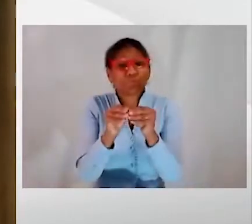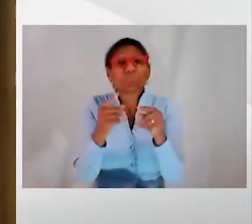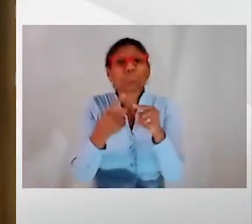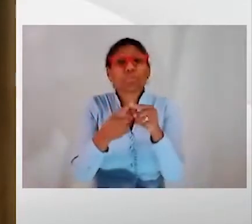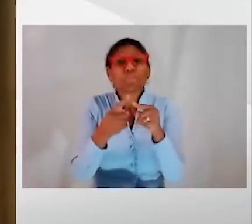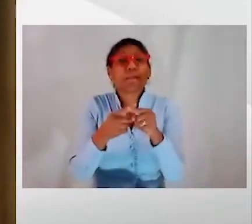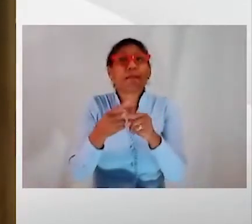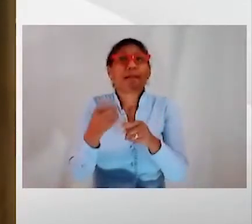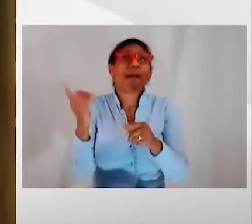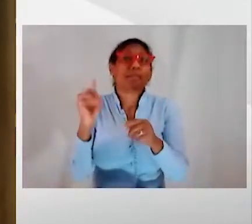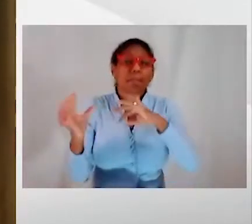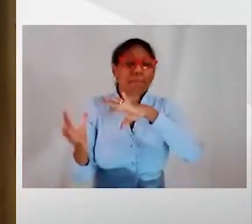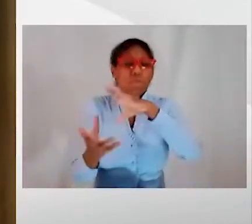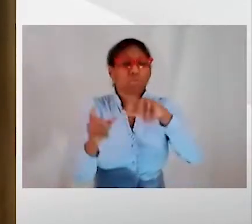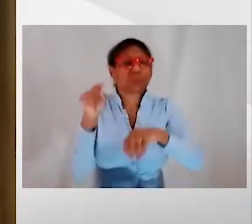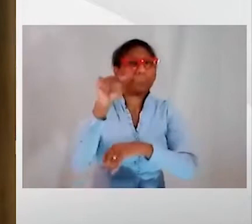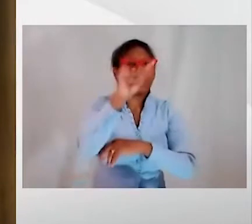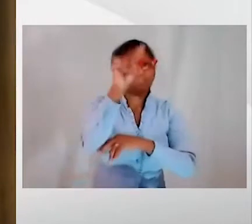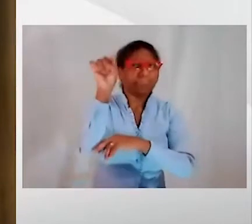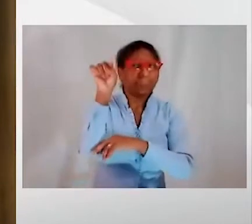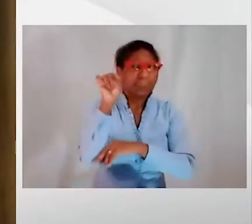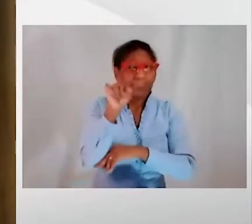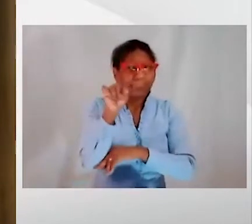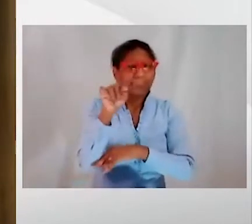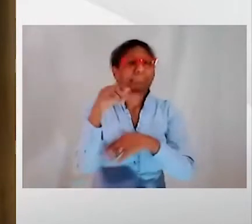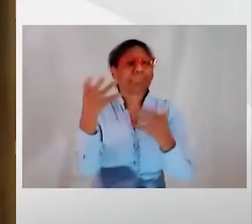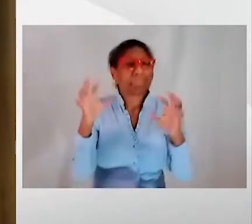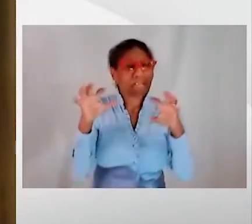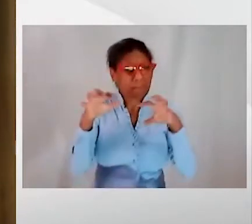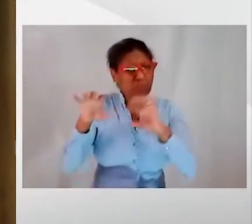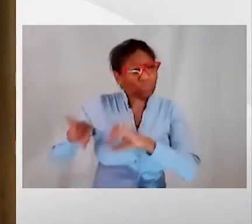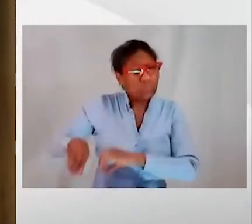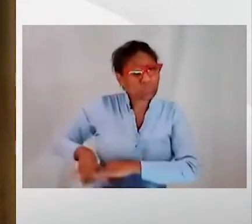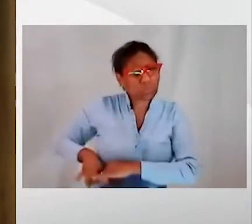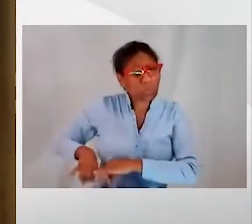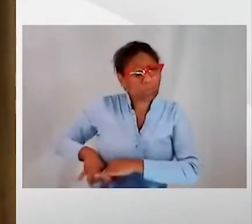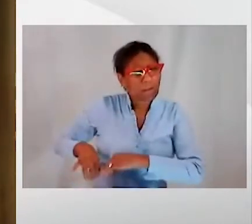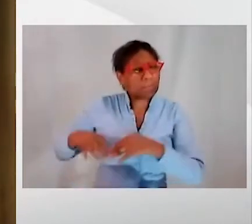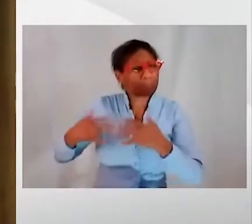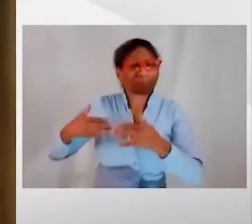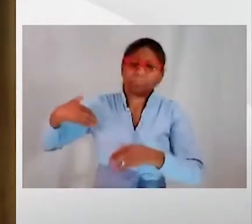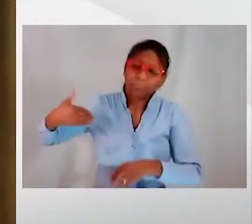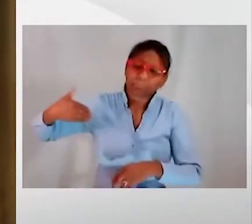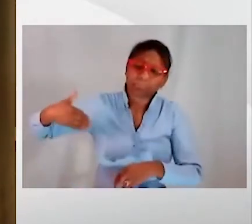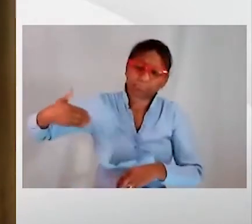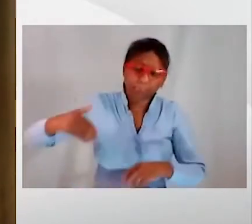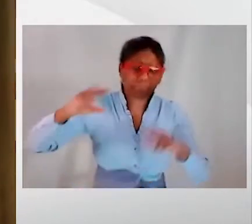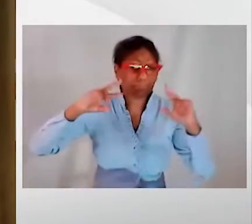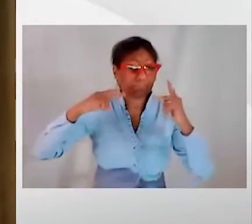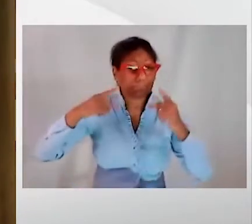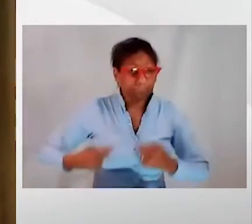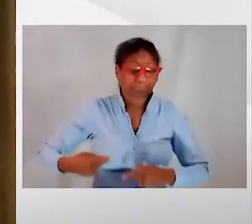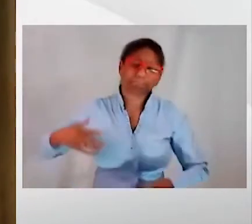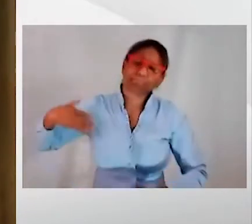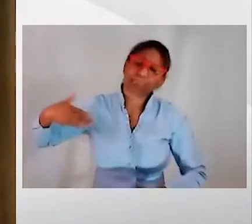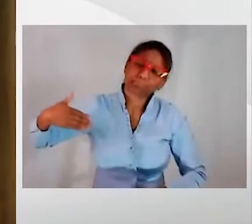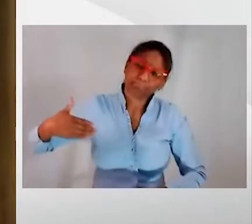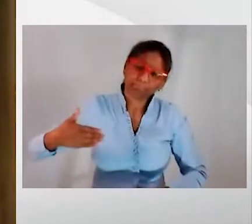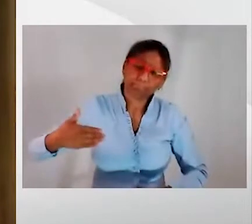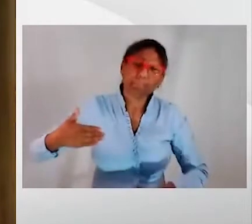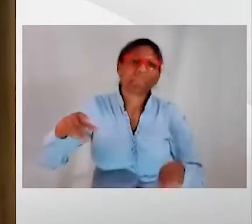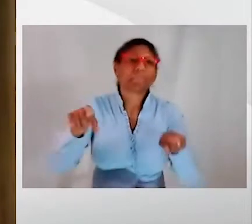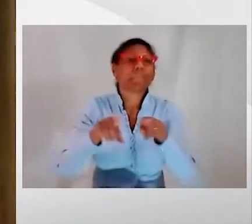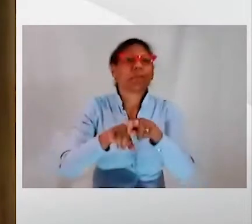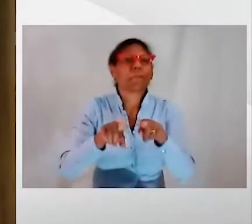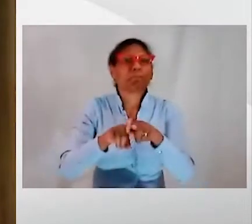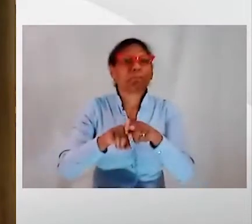indagação mundial sobre os sofrimentos infligidos aos animais ao longo da história da humanidade e de uma